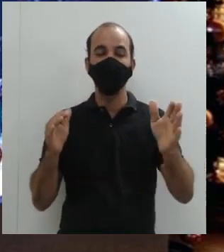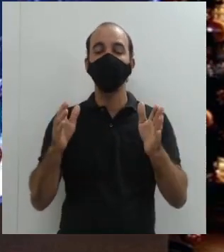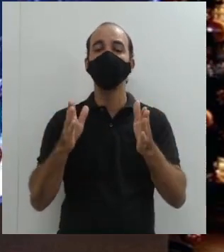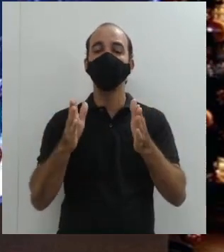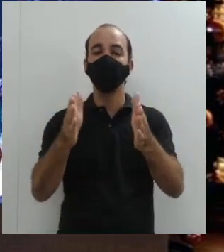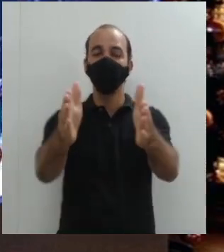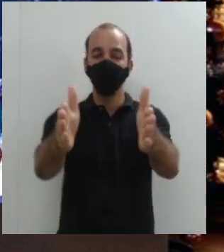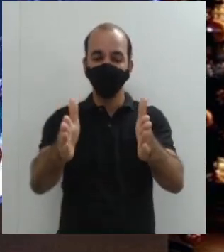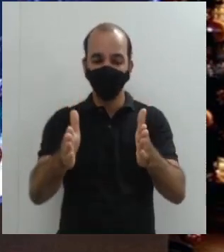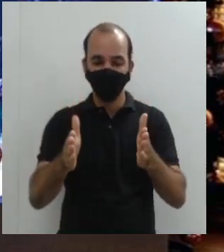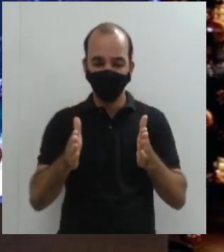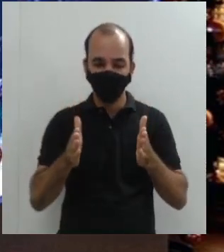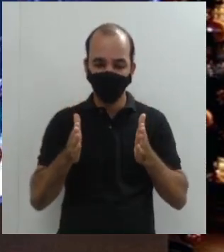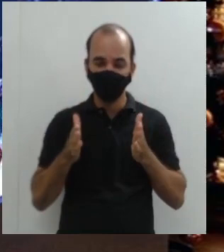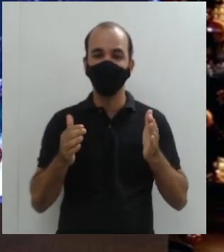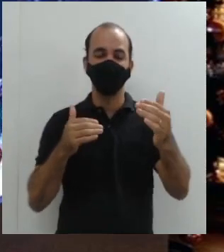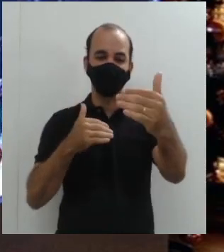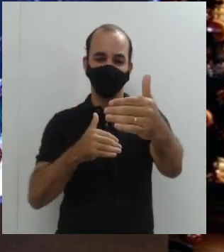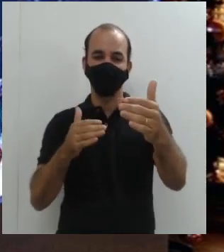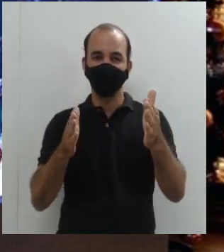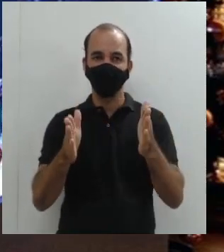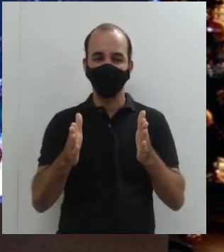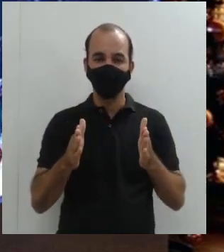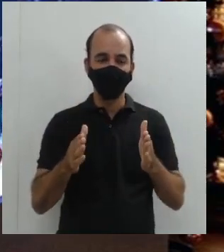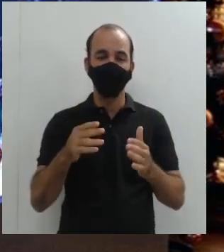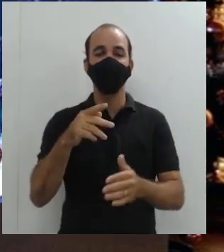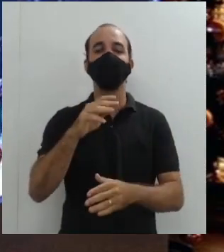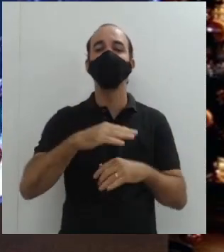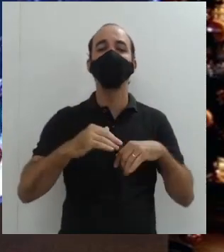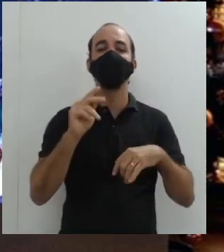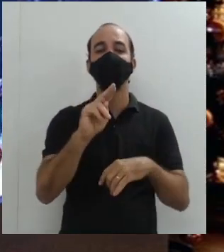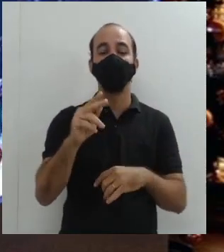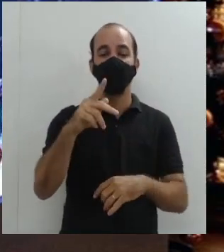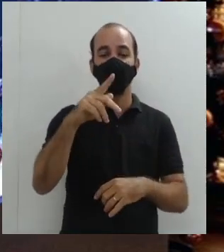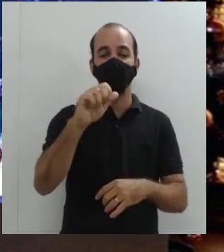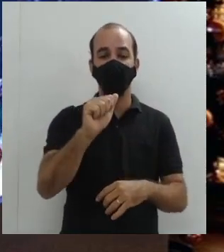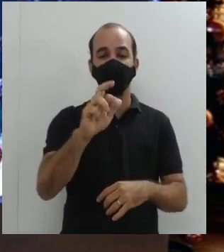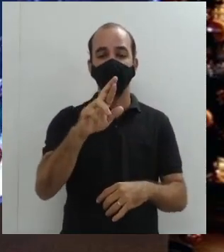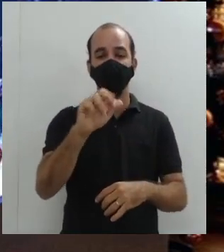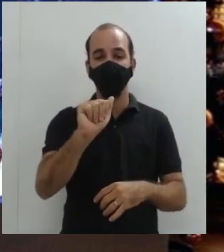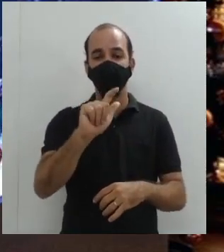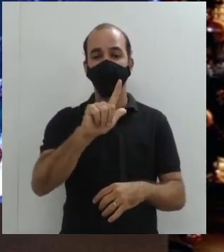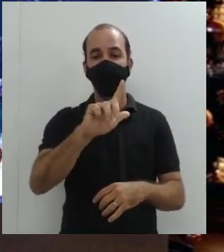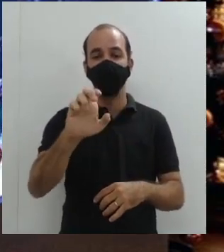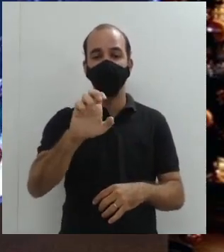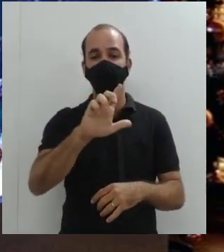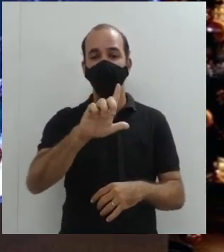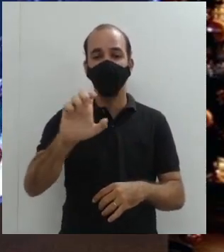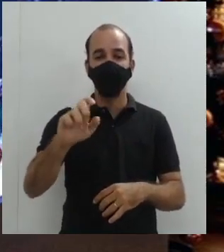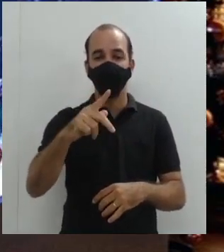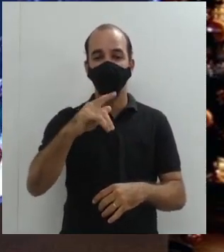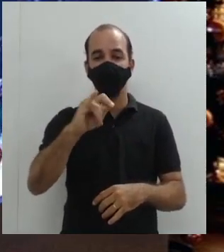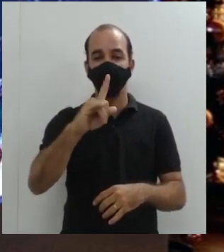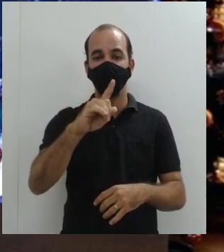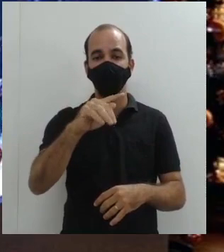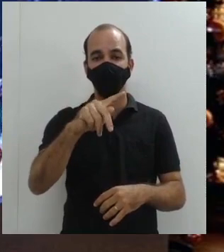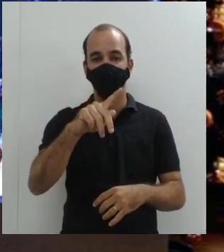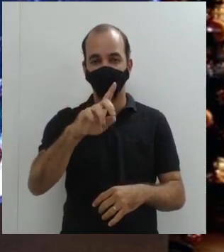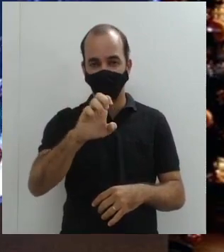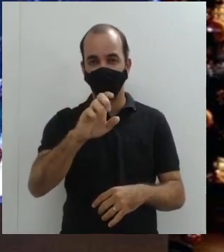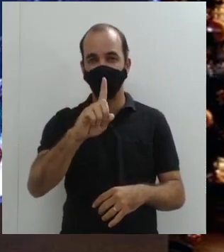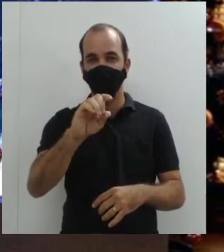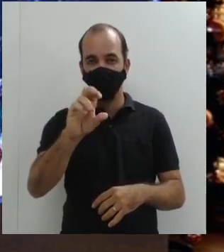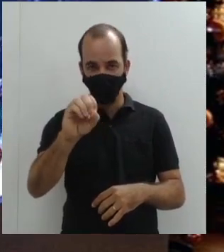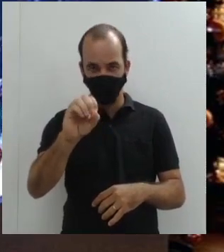aquário, a uma embalagem de um supermercado, enfim, a gente tem diversas formas que